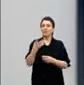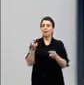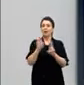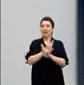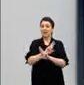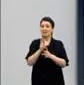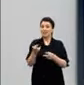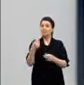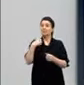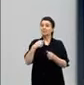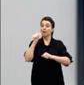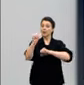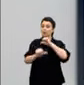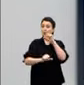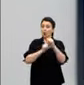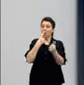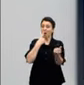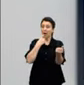transfusão.